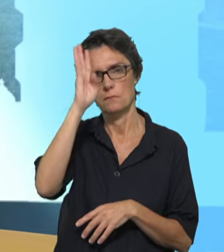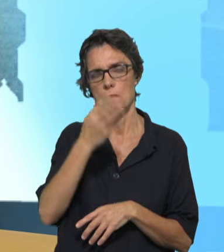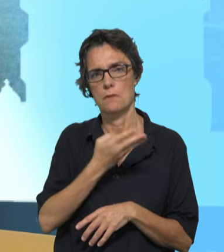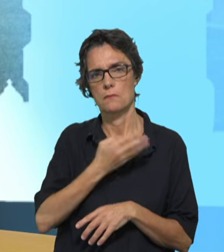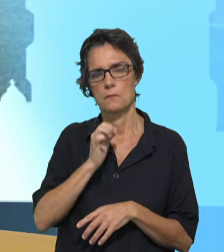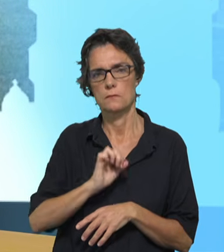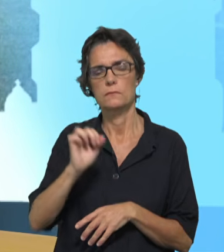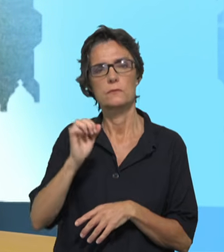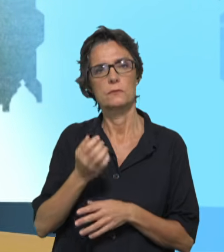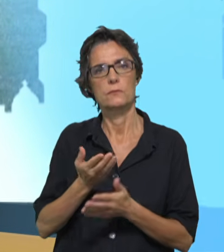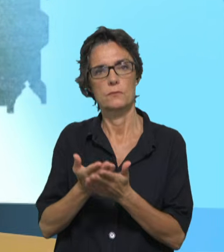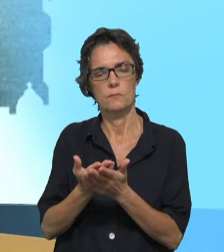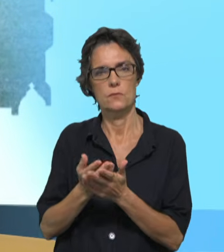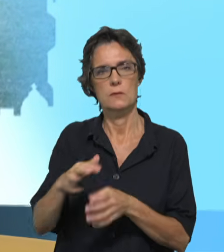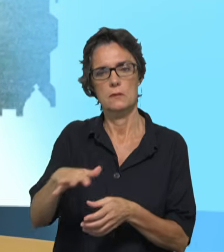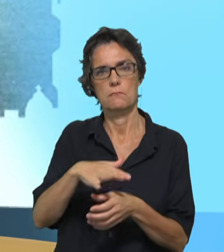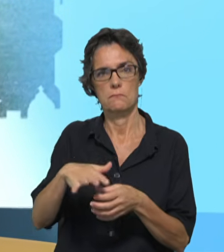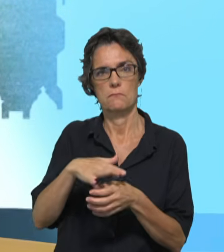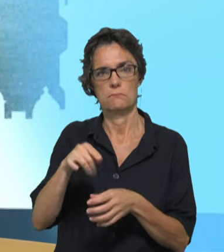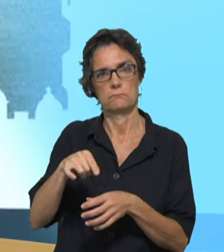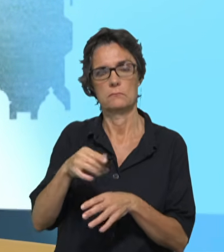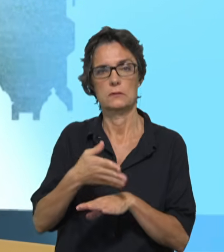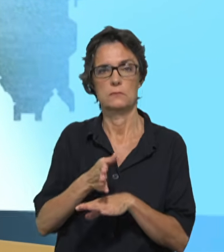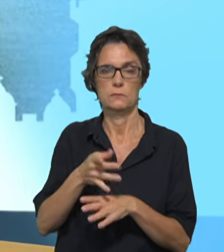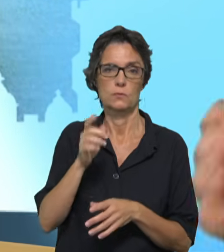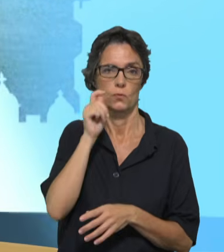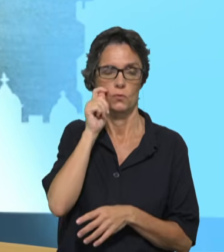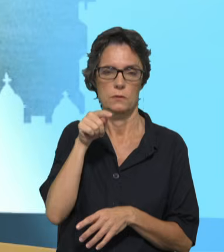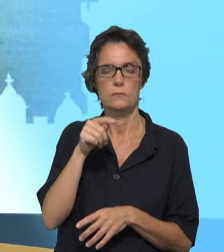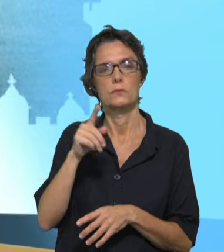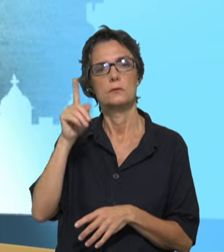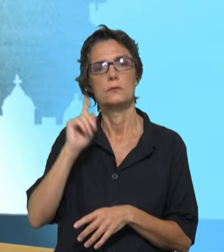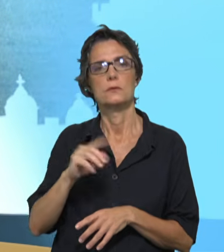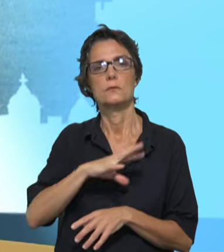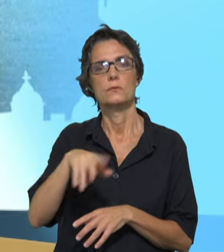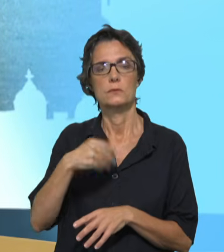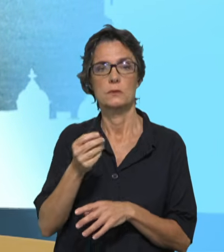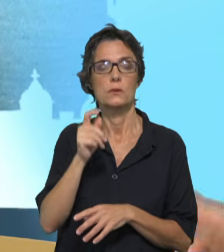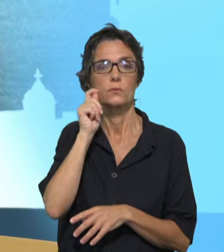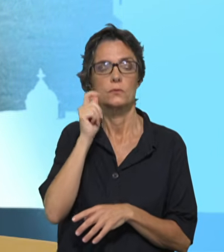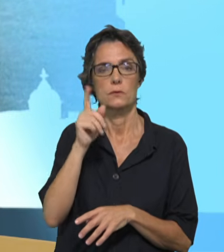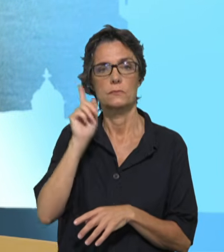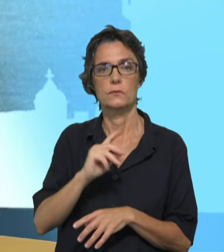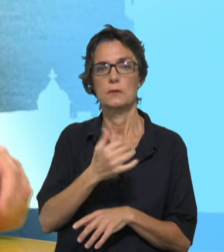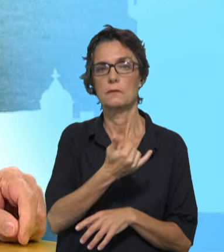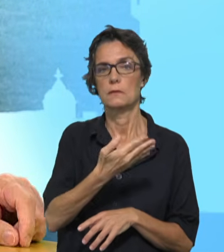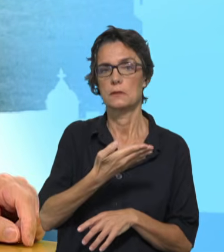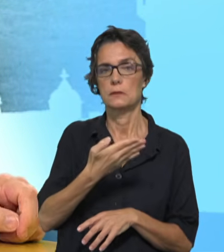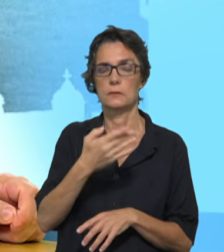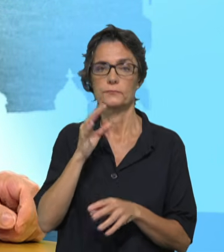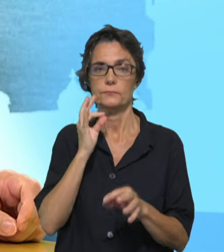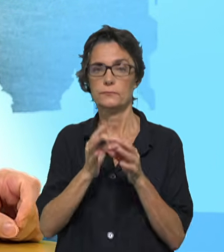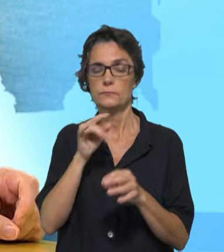setor do turismo. Uma mensagem para o Dia Mundial do Turismo, que se assinala no dia 27 de setembro, que já foi objeto de análise